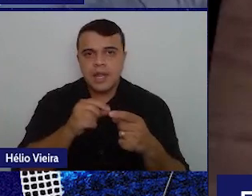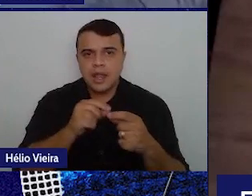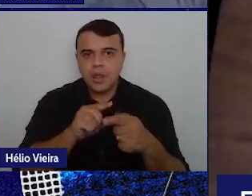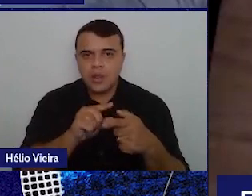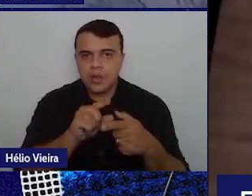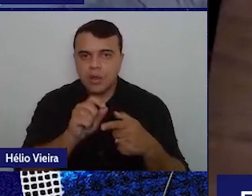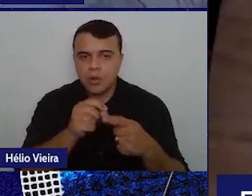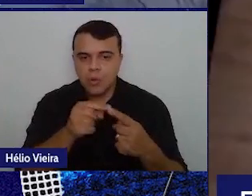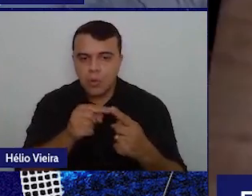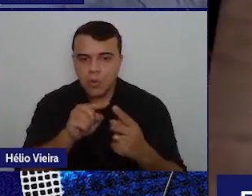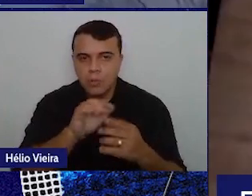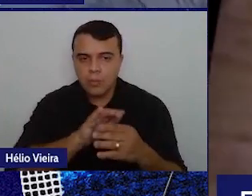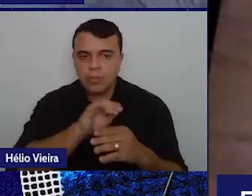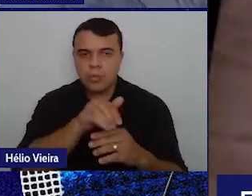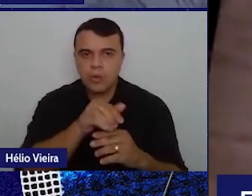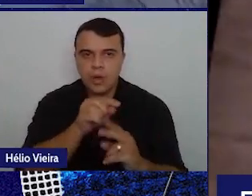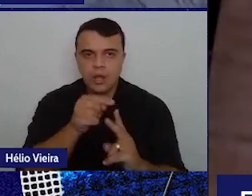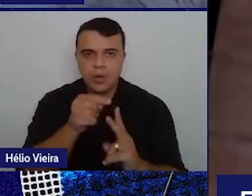saltar um